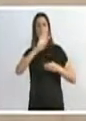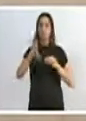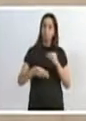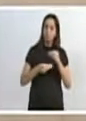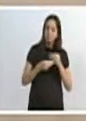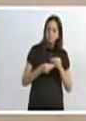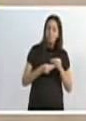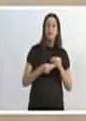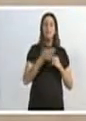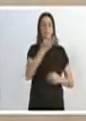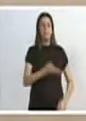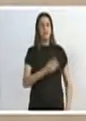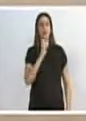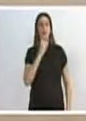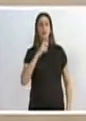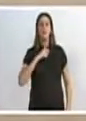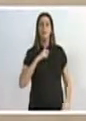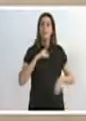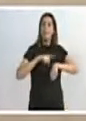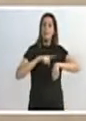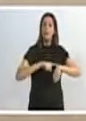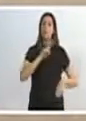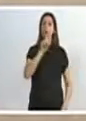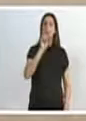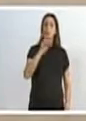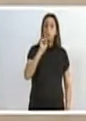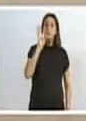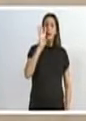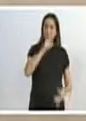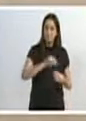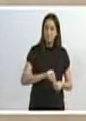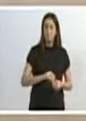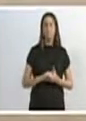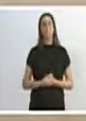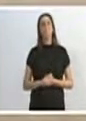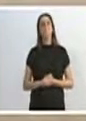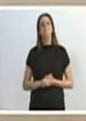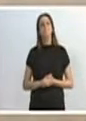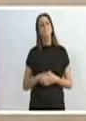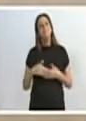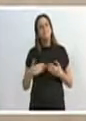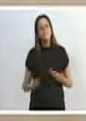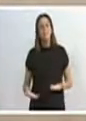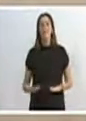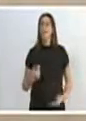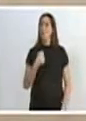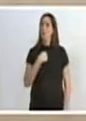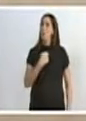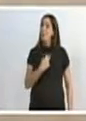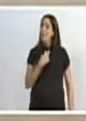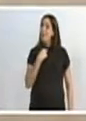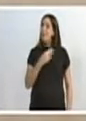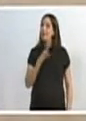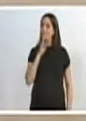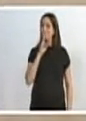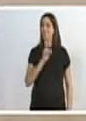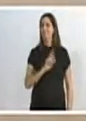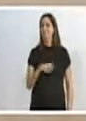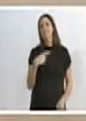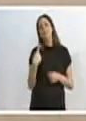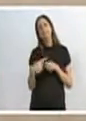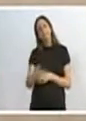tem 2 minutos para a sua conclusão. Vereador Robinho, eu não poderia me calar ouvindo o